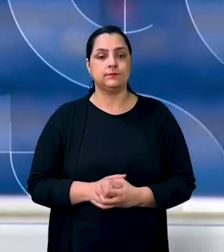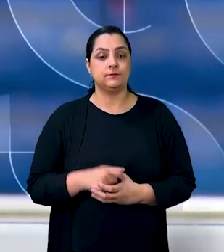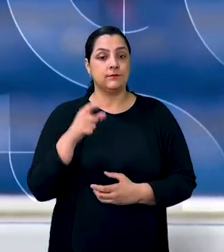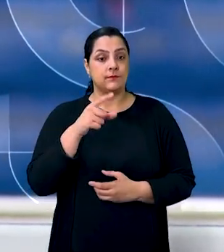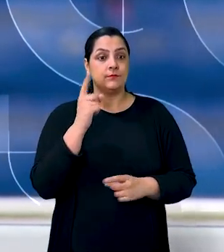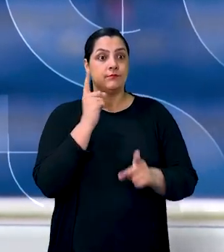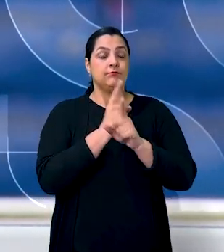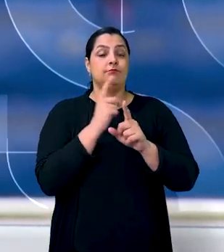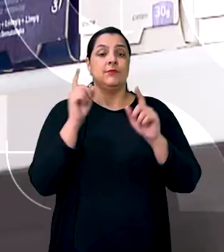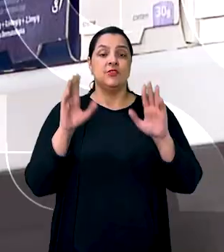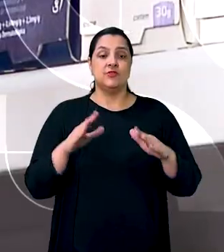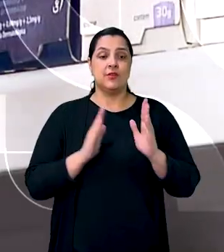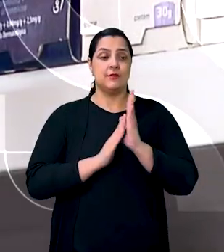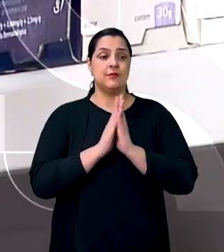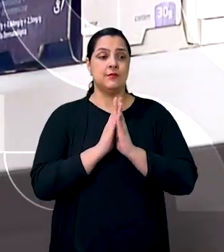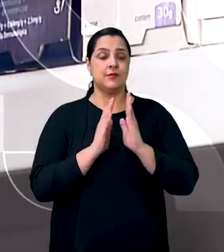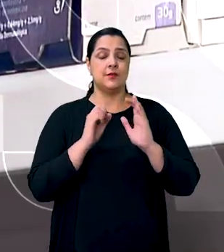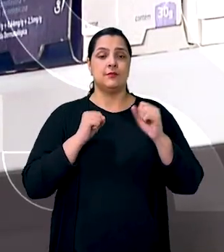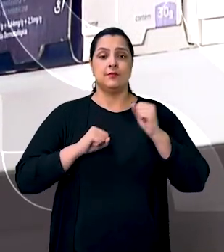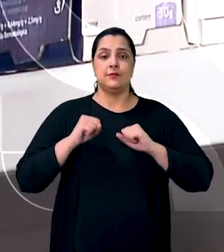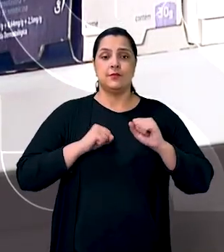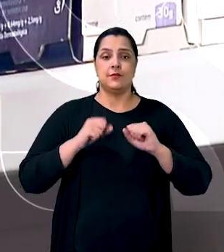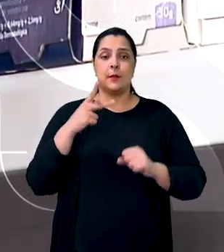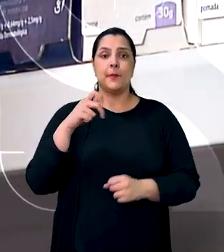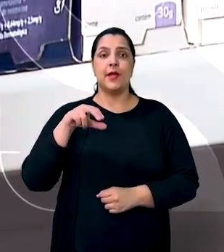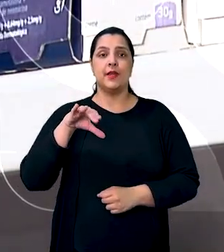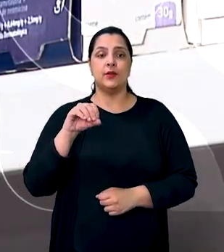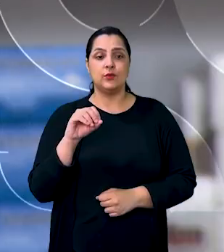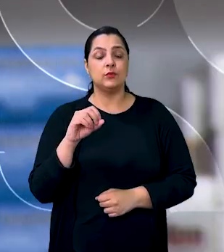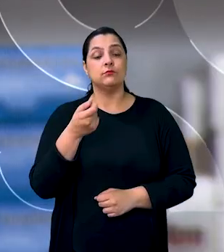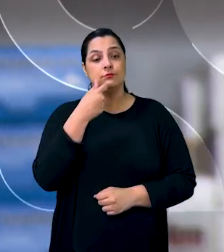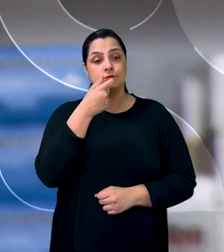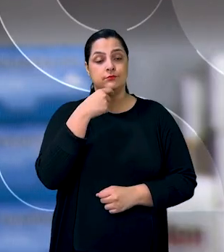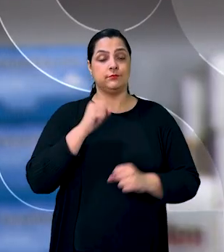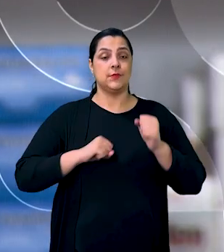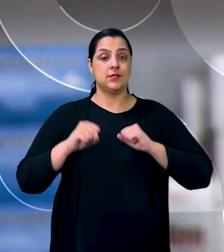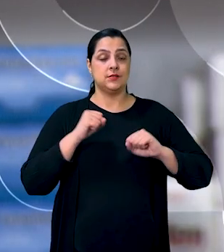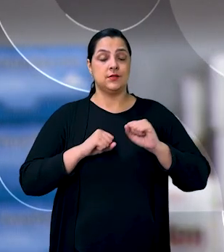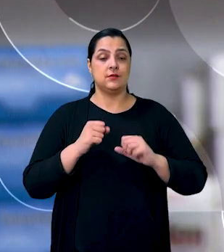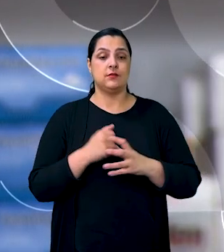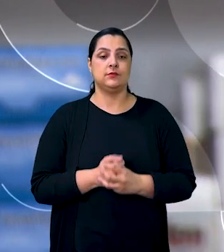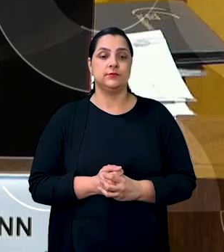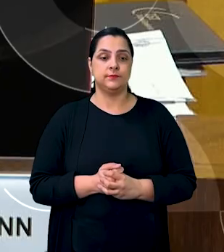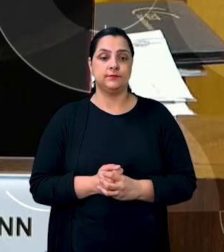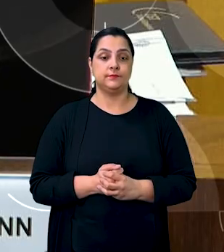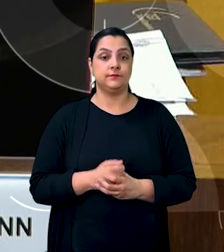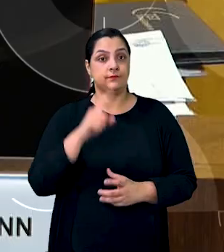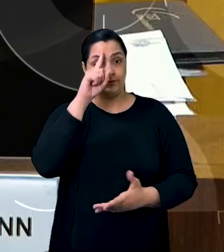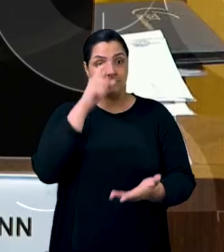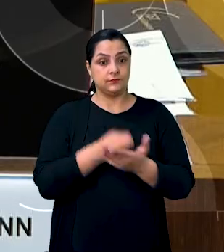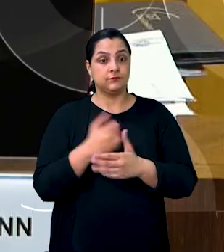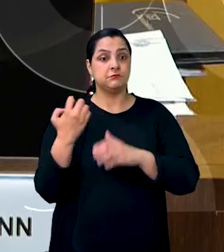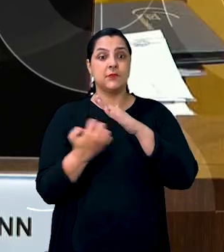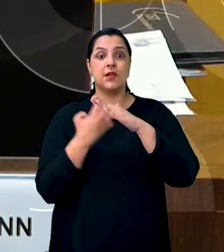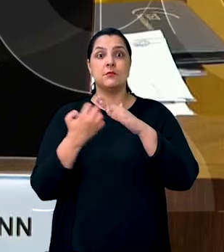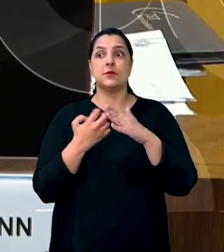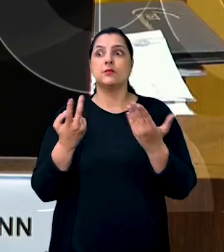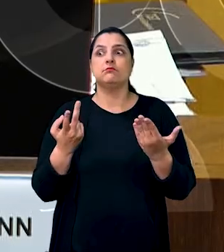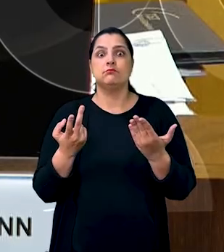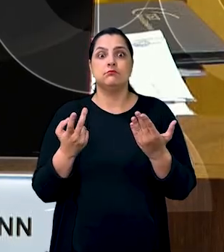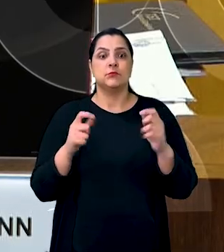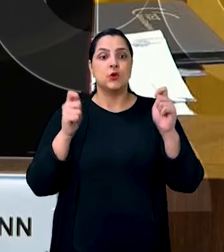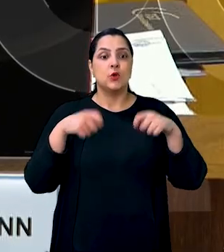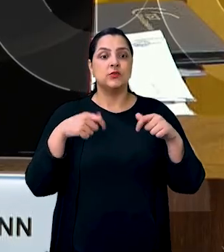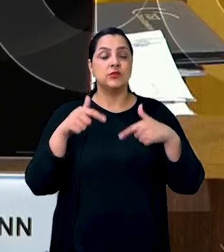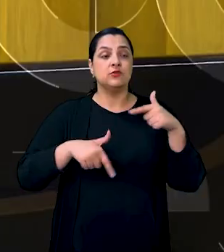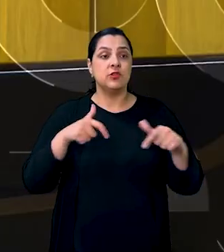Ela chegou a ser diagnosticada com crise de pânico e passou a tomar remédios para a ansiedade. A decisão levou em conta que a empresa foi negligente